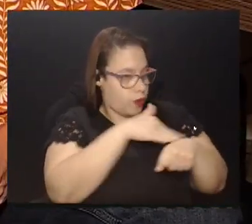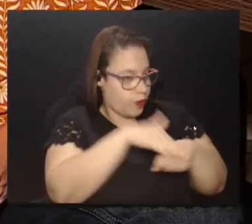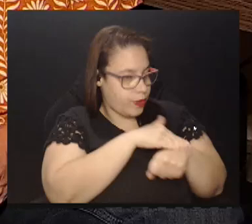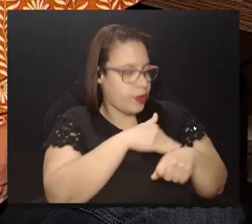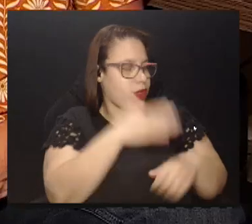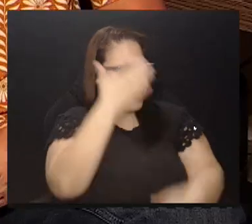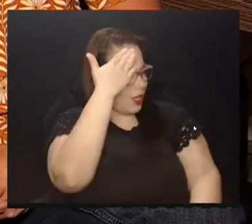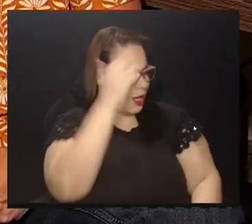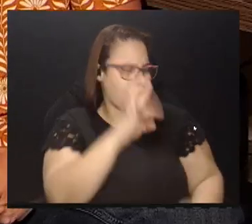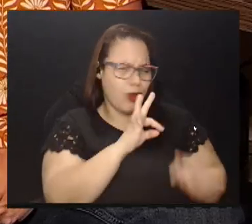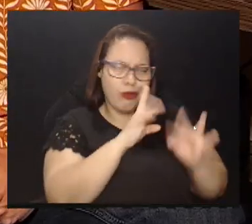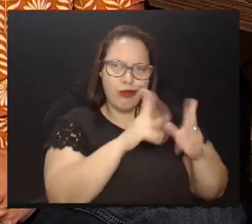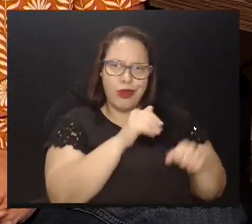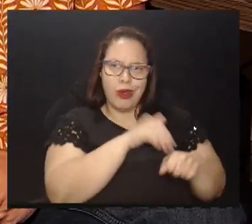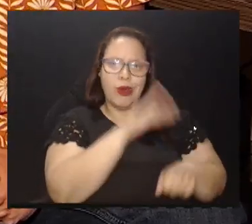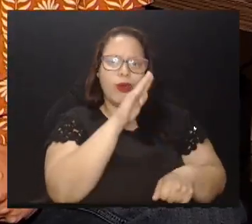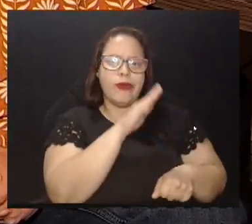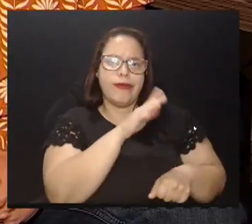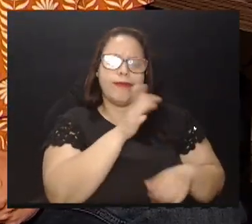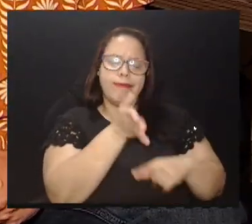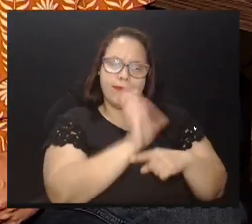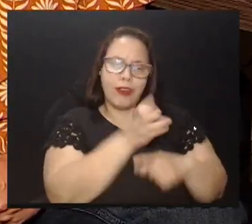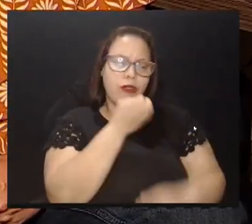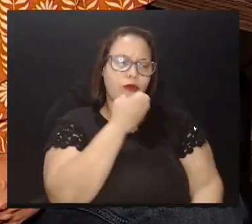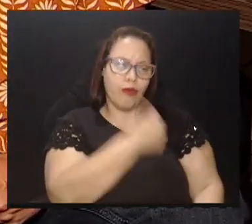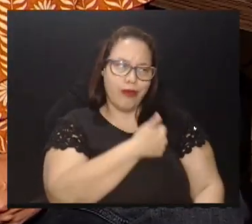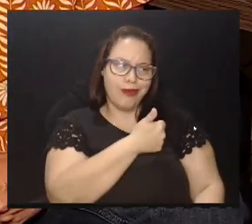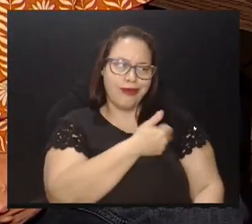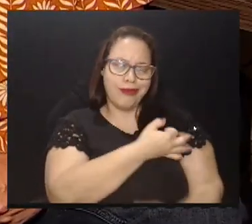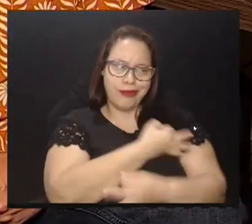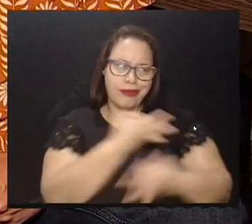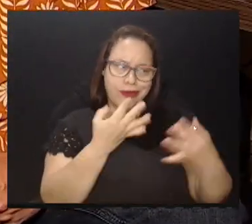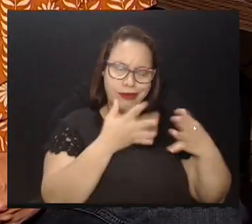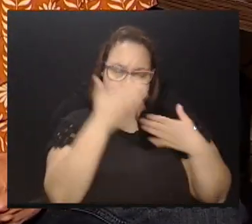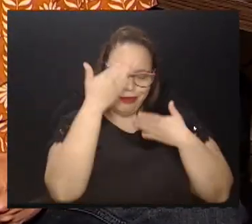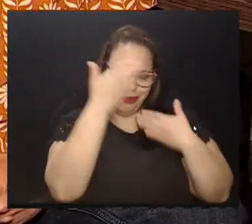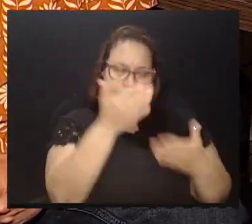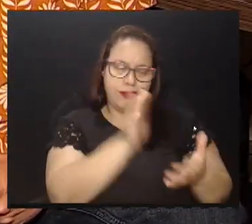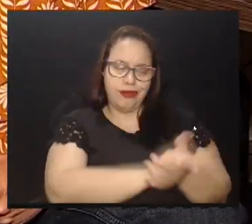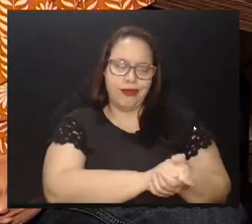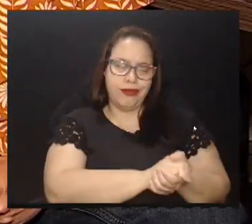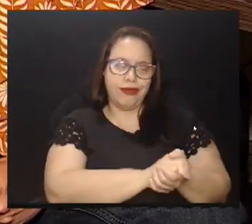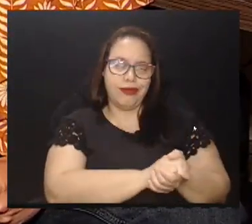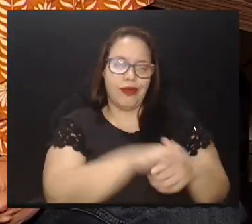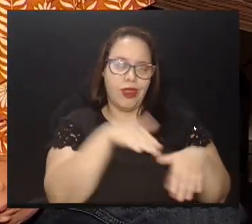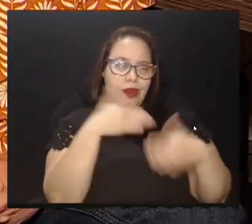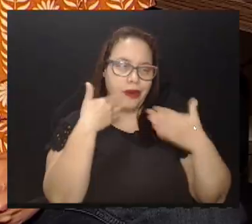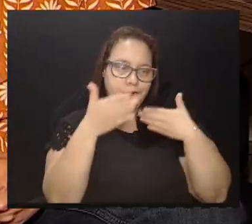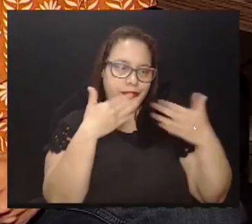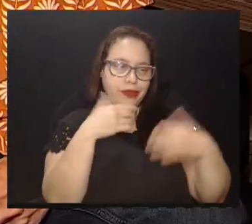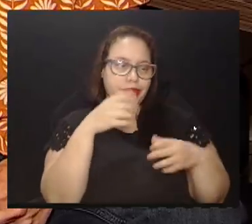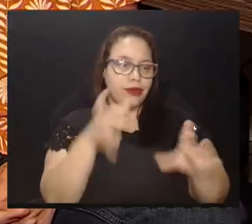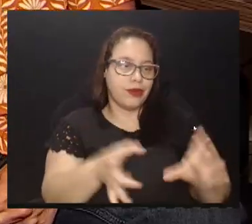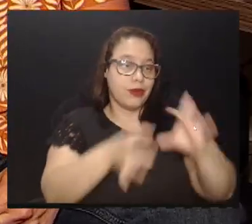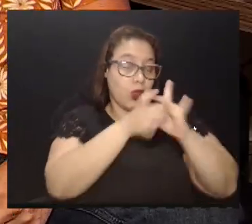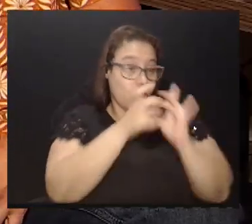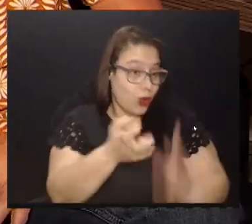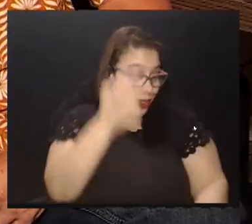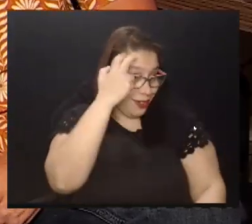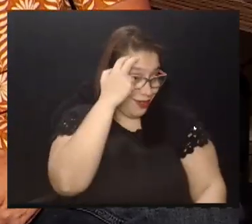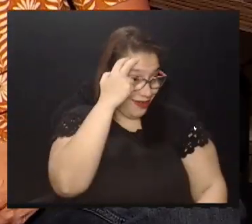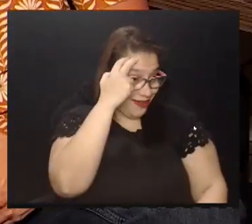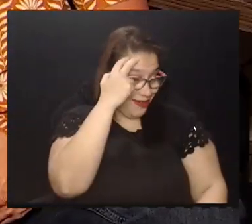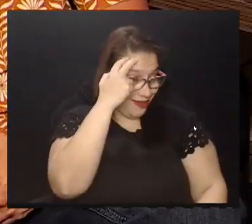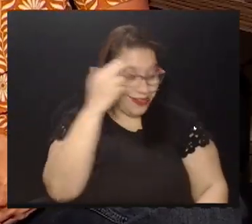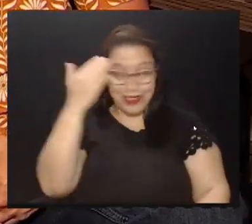pouco sobre filme. Tudo bem? E aí, beleza? Rodrigo, obrigado aí por bater um papo com a gente aqui no Conexão Cultural. Obrigado a você, bom estar